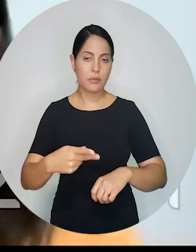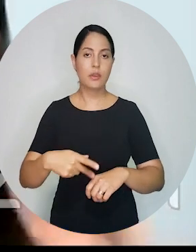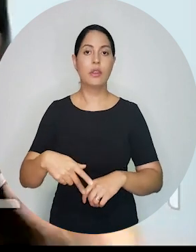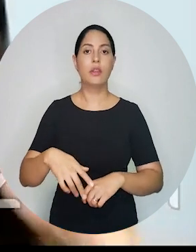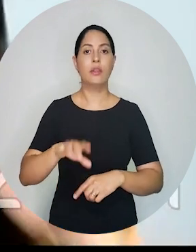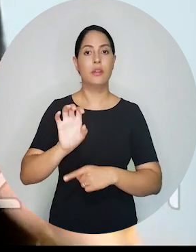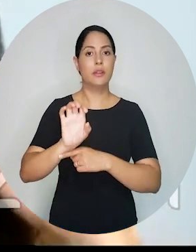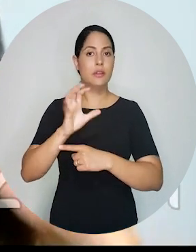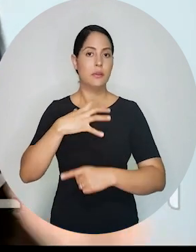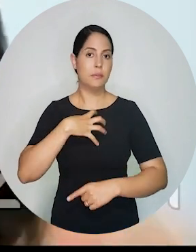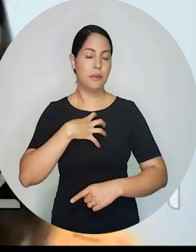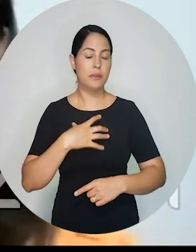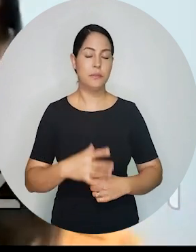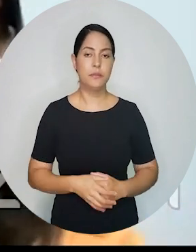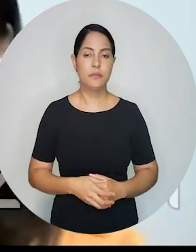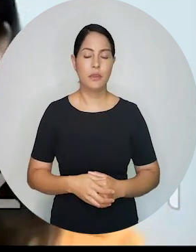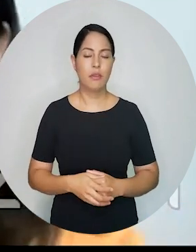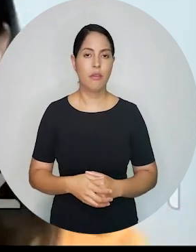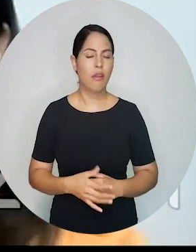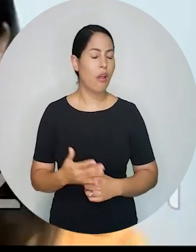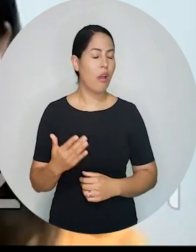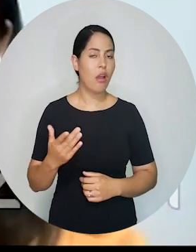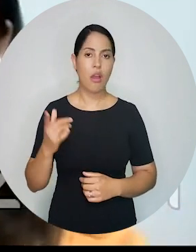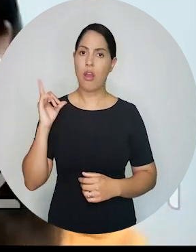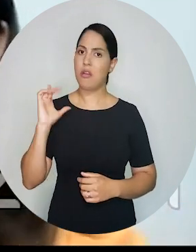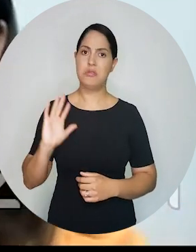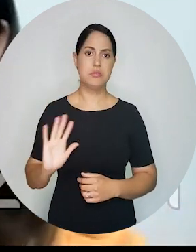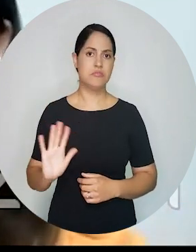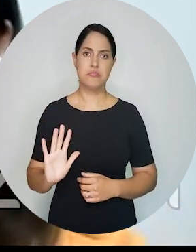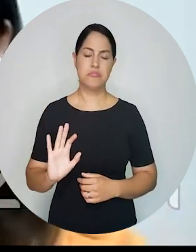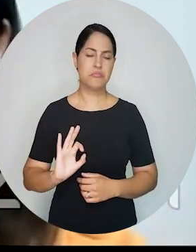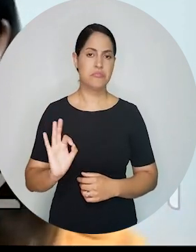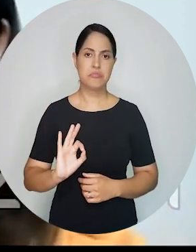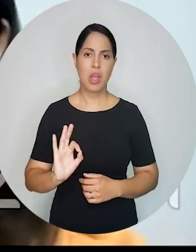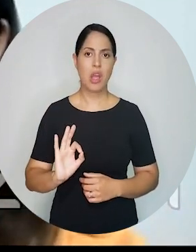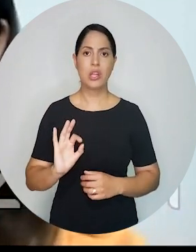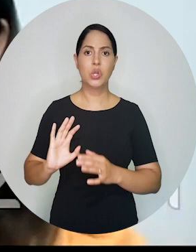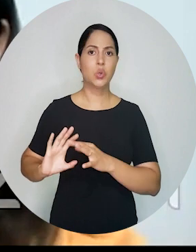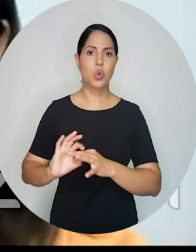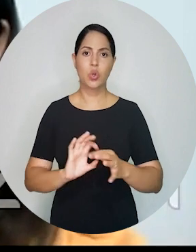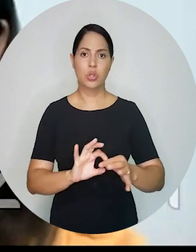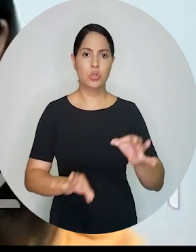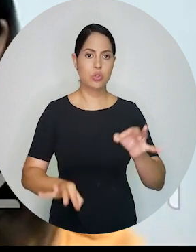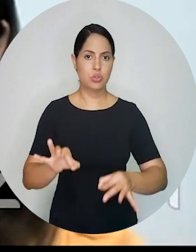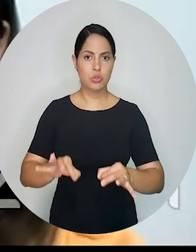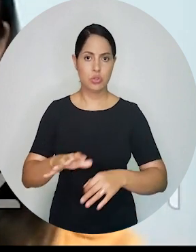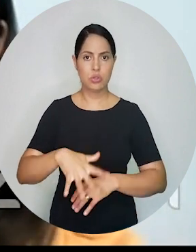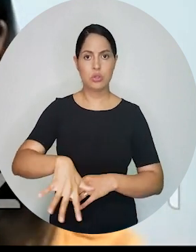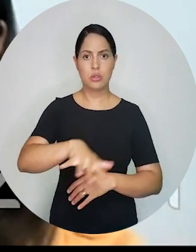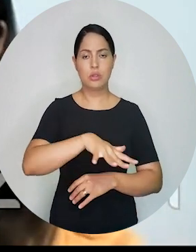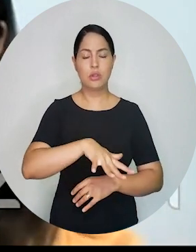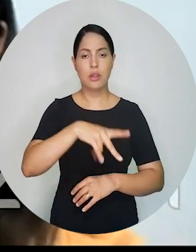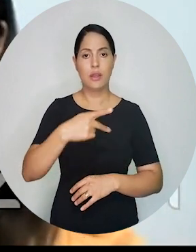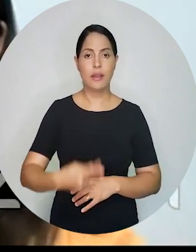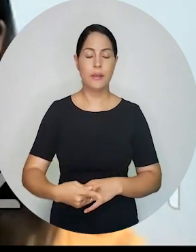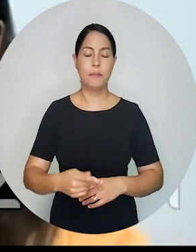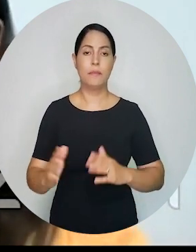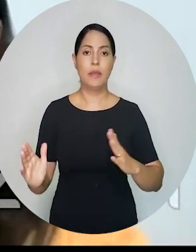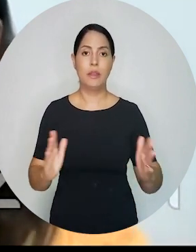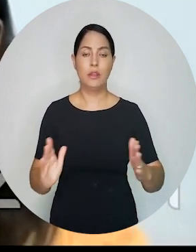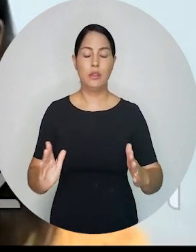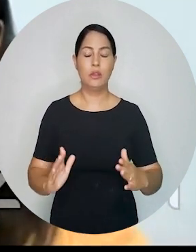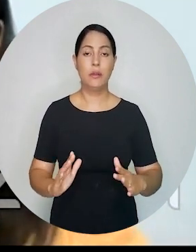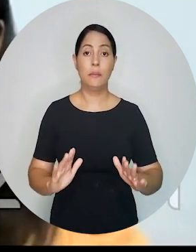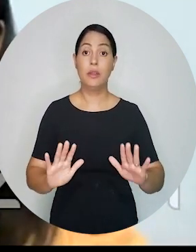teve um jurídico interno, né, uma pessoa que fique aqui o tempo todo. Começou a sentir a necessidade,